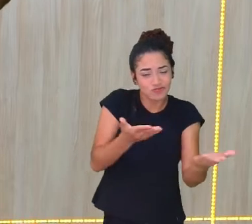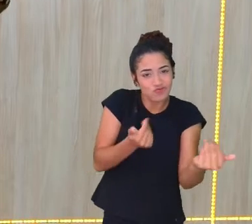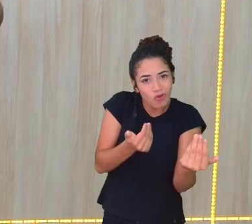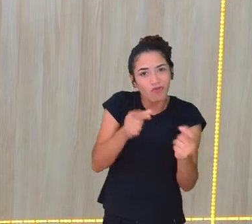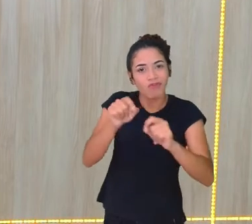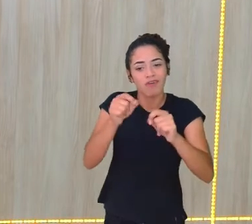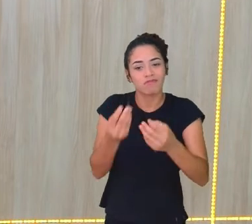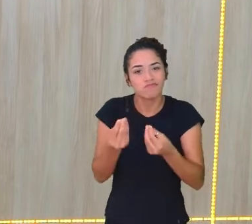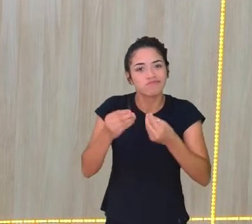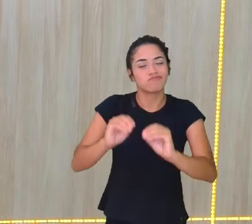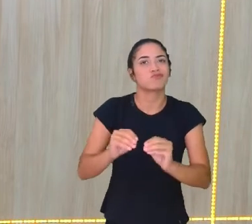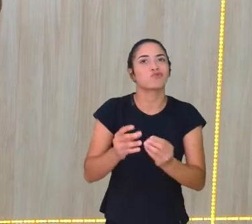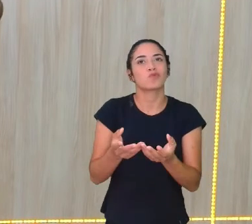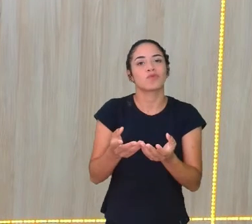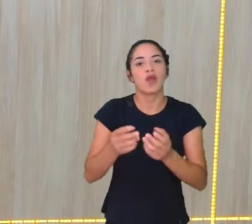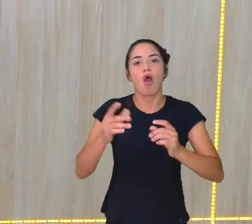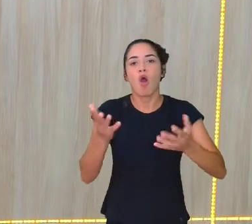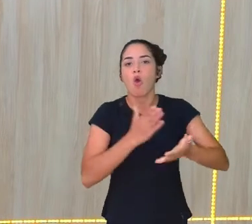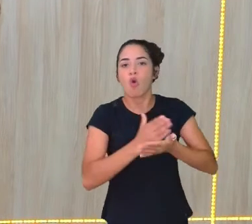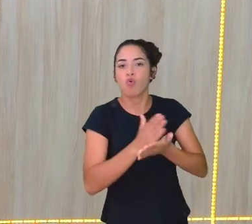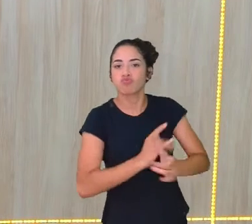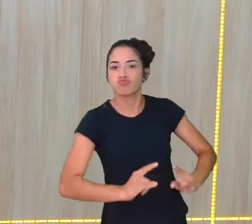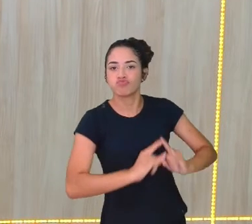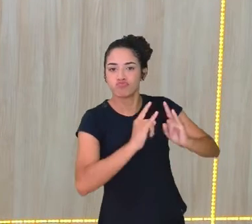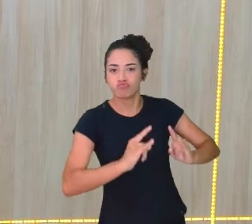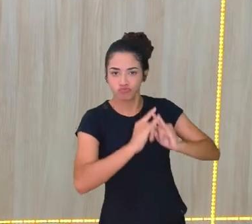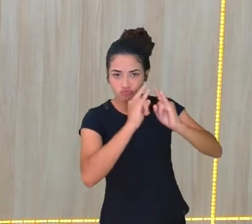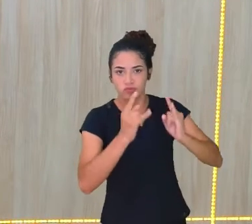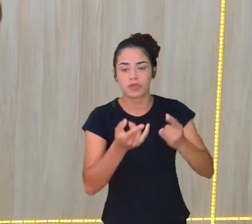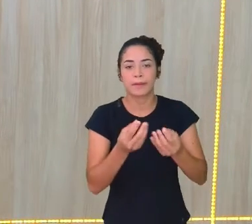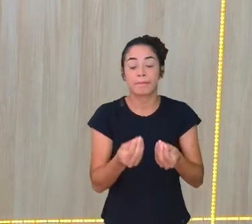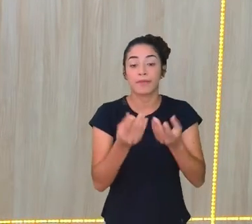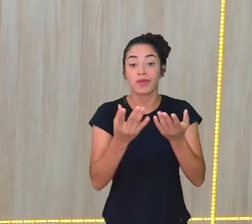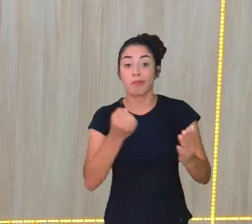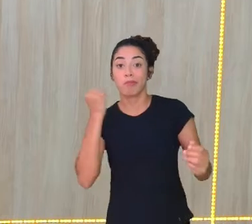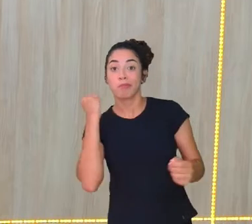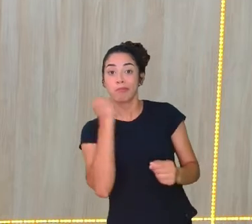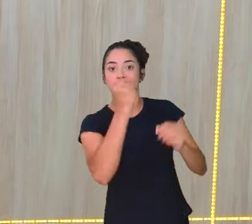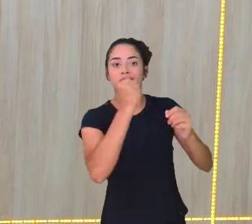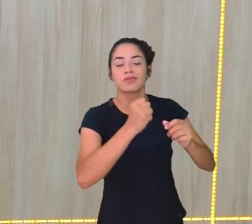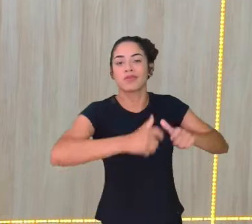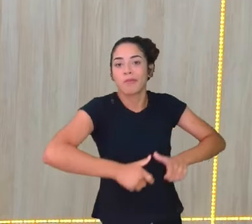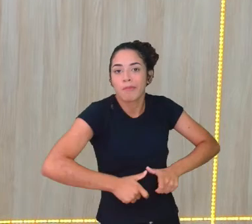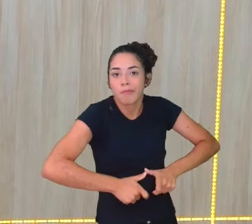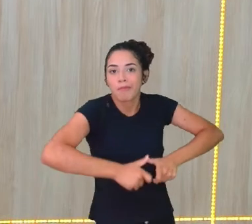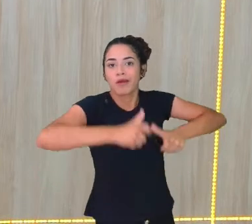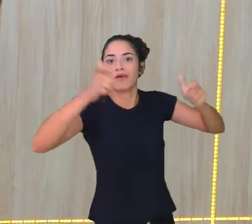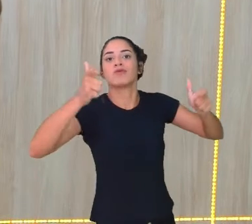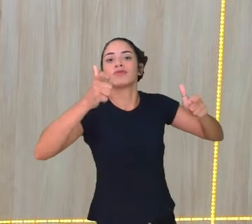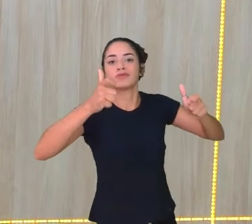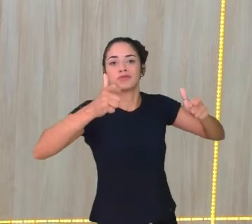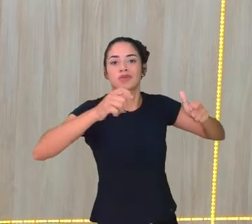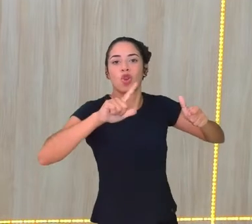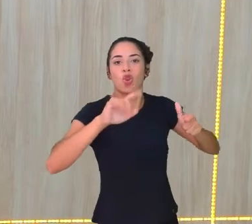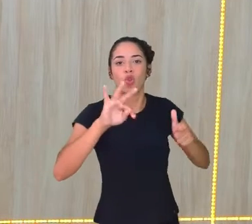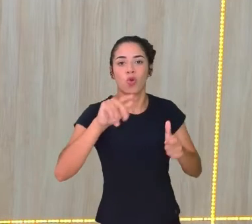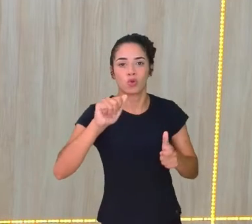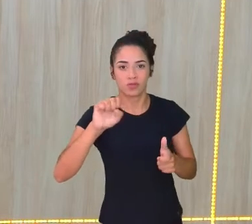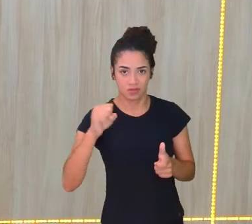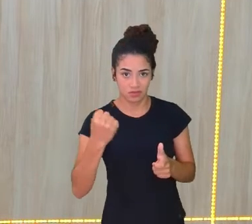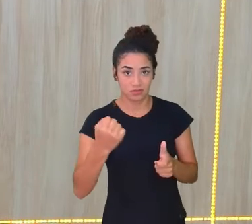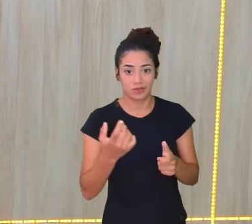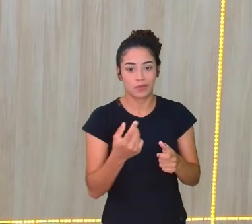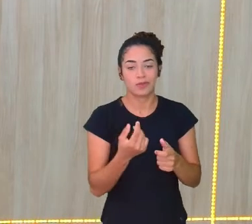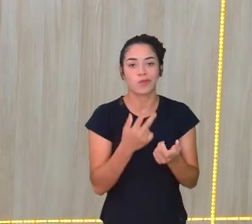eram colocados em alguns acampamentos, né, ilotas, para assassinarem ali a maior quantidade de ilotas que eles pudessem, né, sem